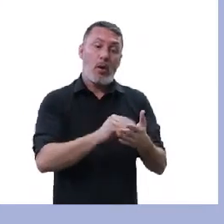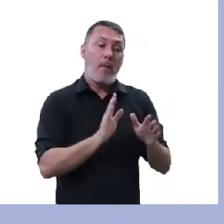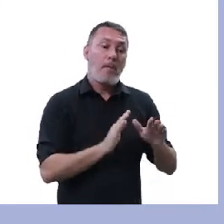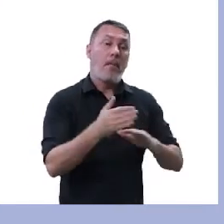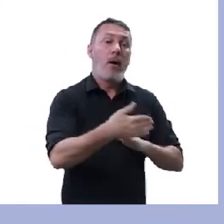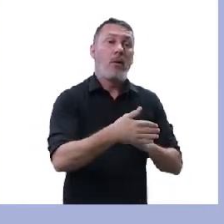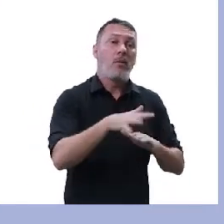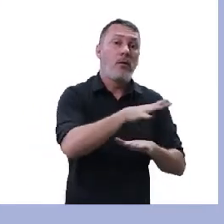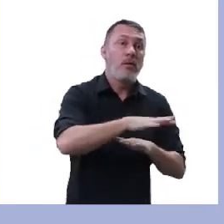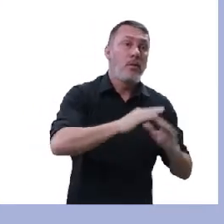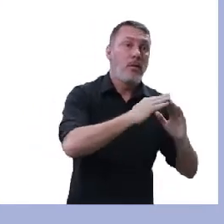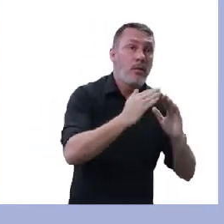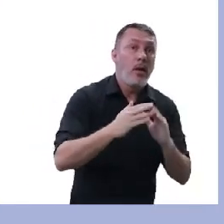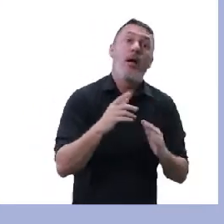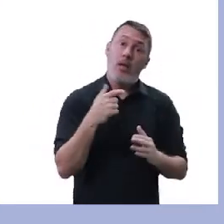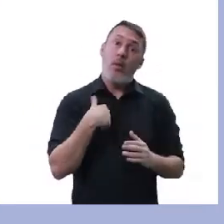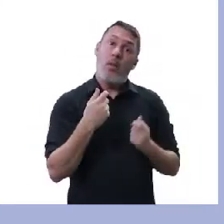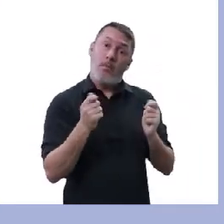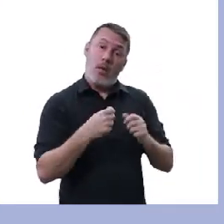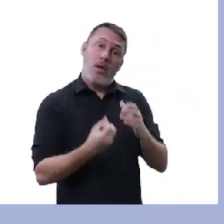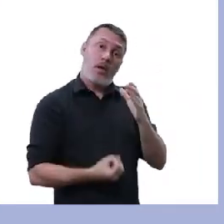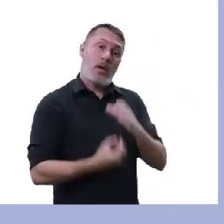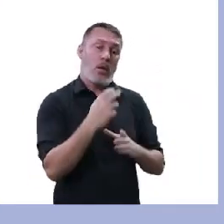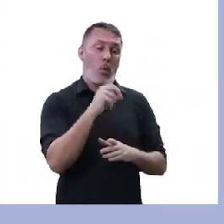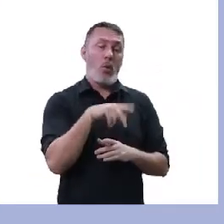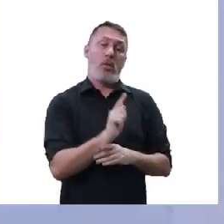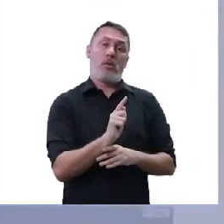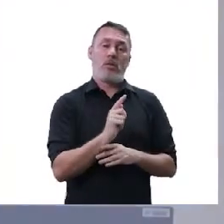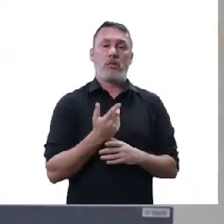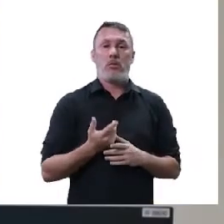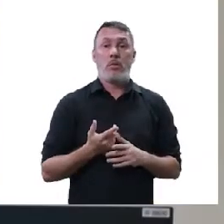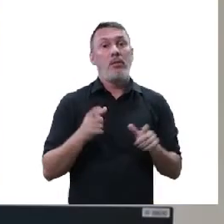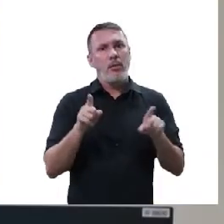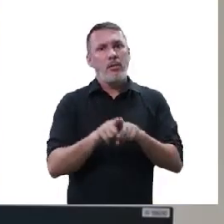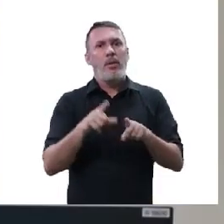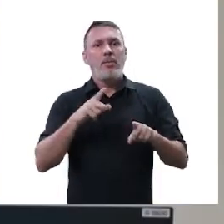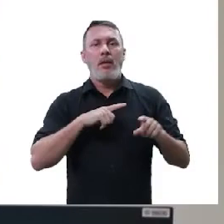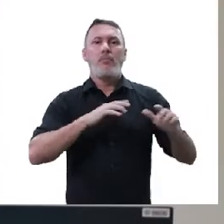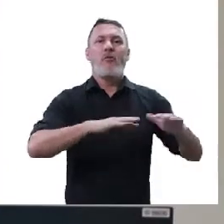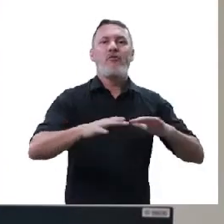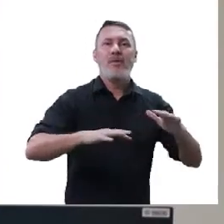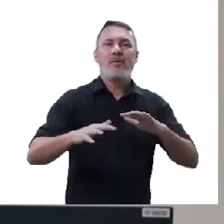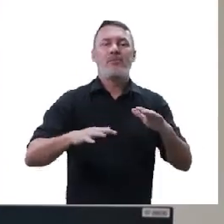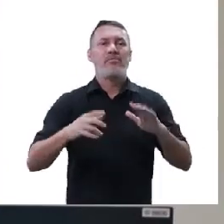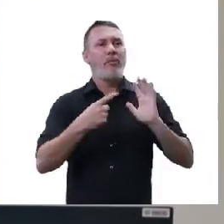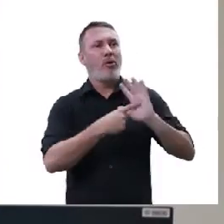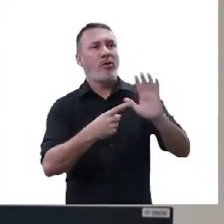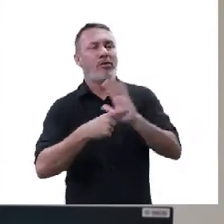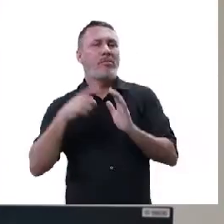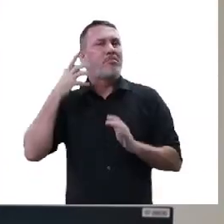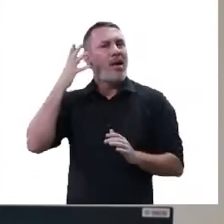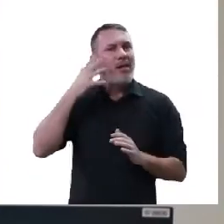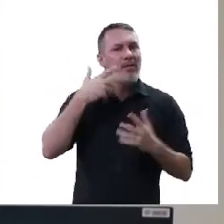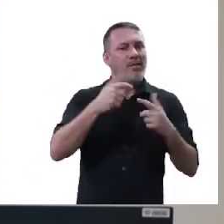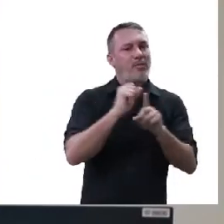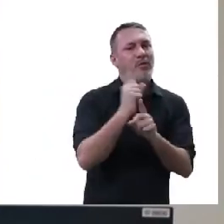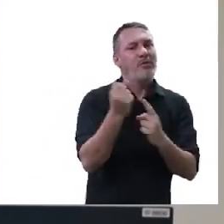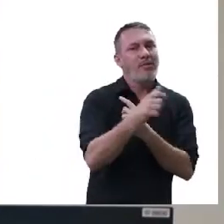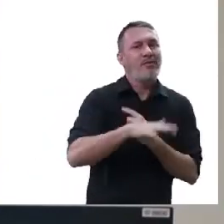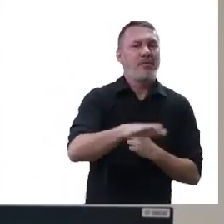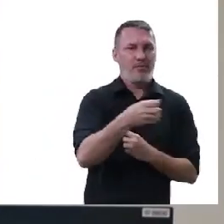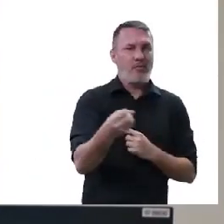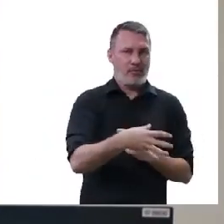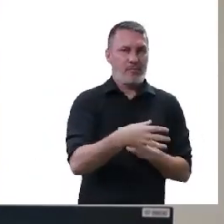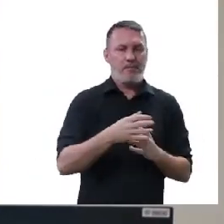nas comunidades, então eu posso criar uma ONG para isso. Posso também ter eventos locais que mobilizem e vai reorientar a